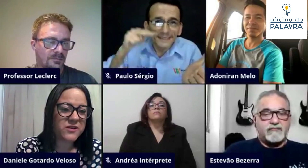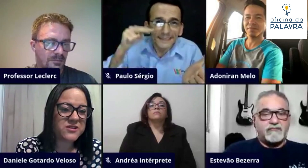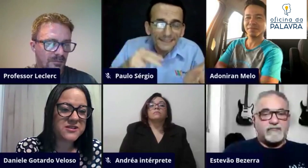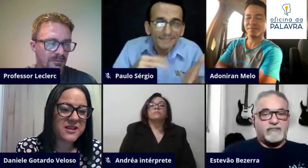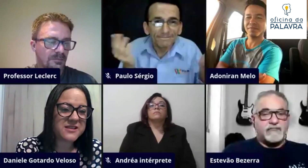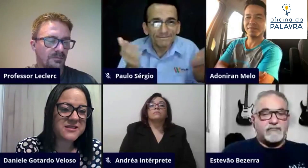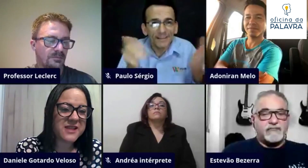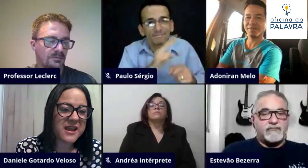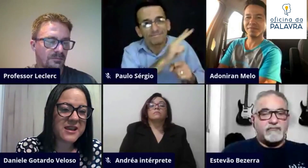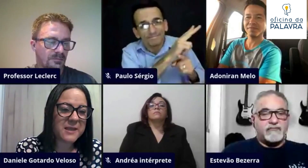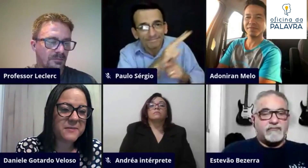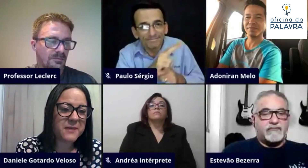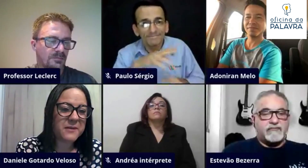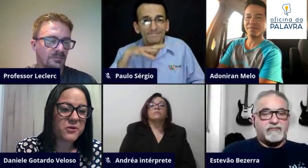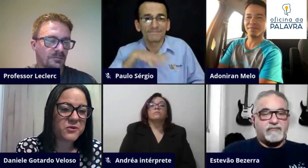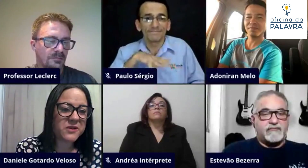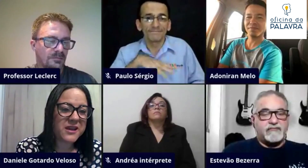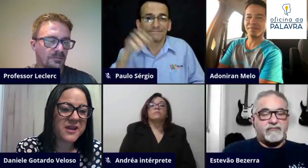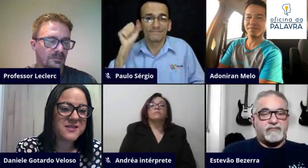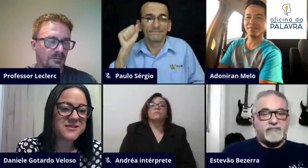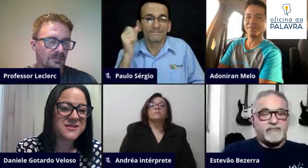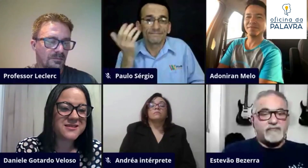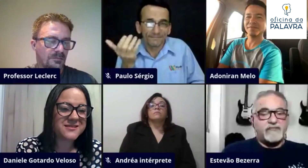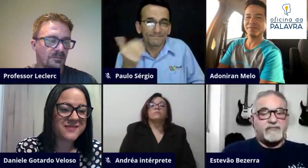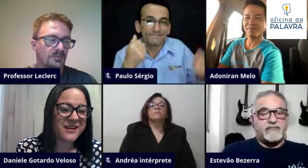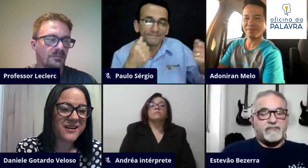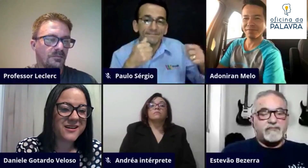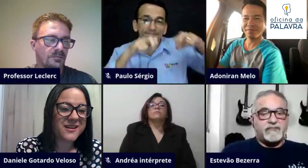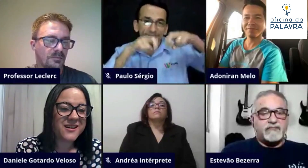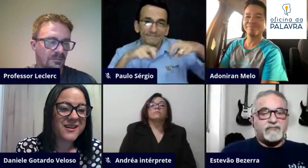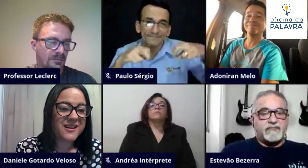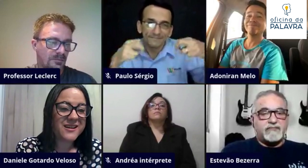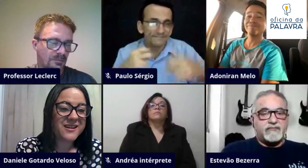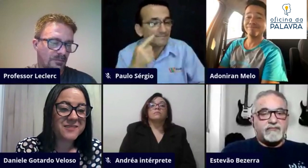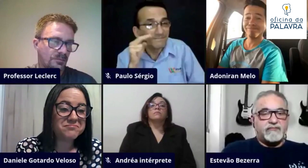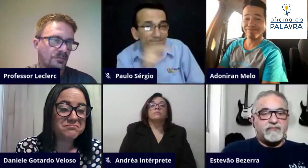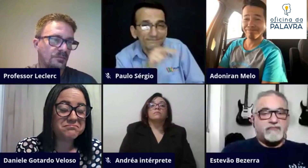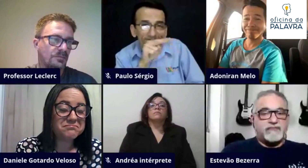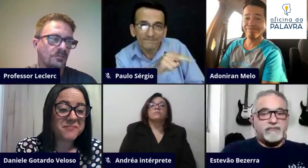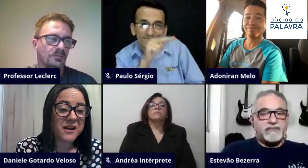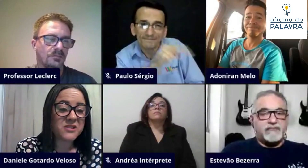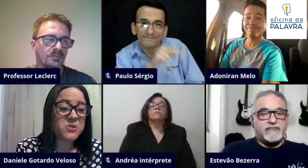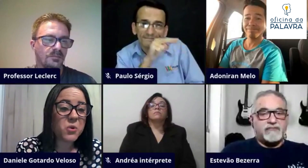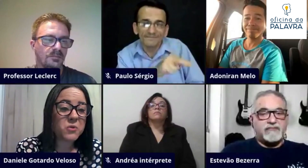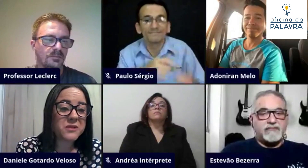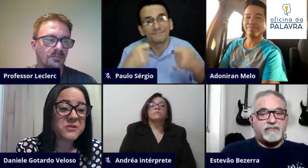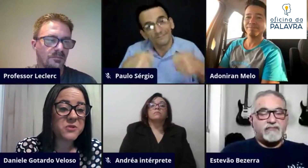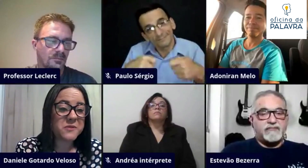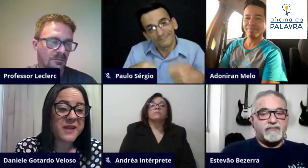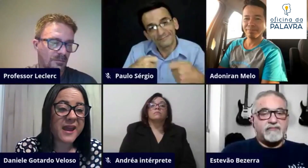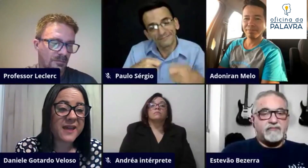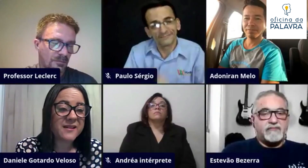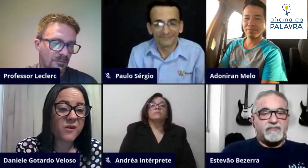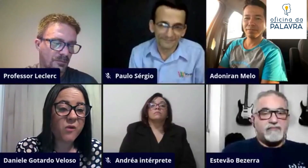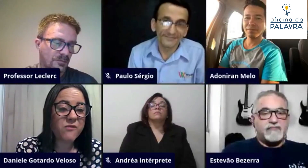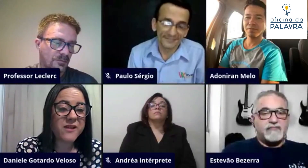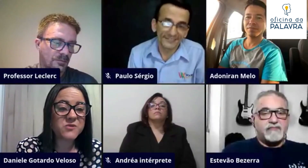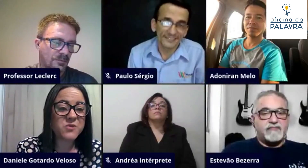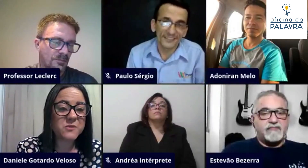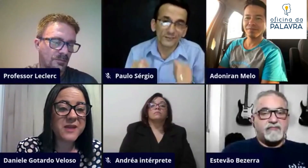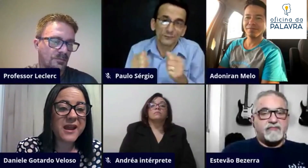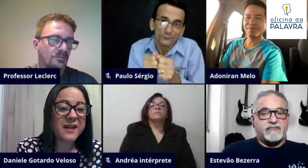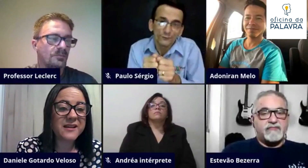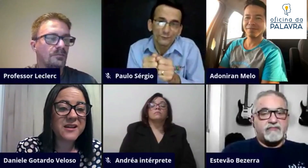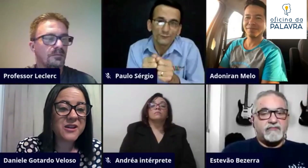Os ouvintes, eles leem a Bíblia em português, né? E discutem sobre ela,